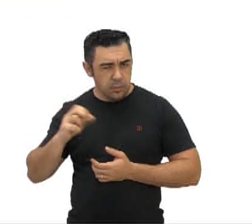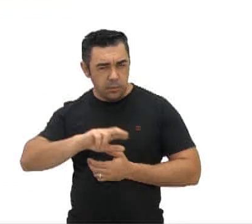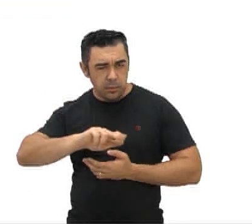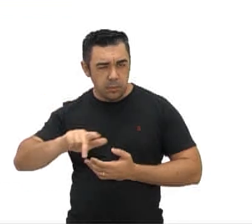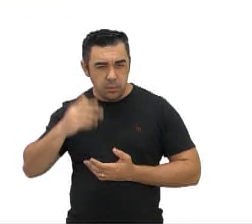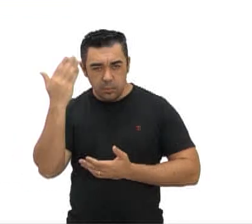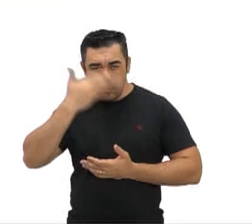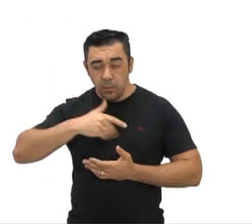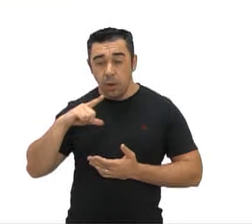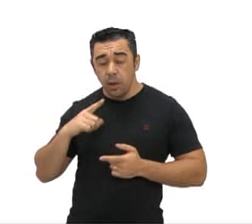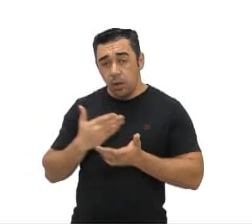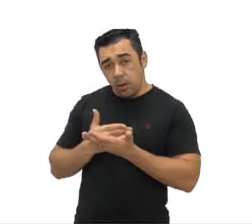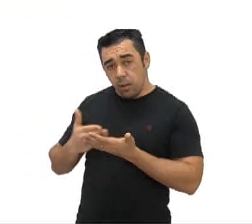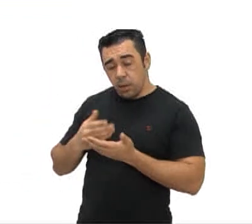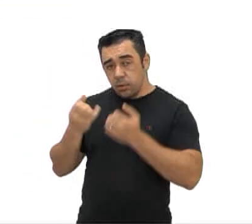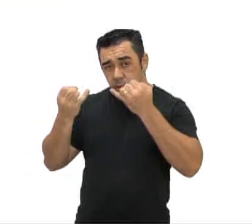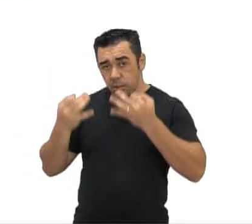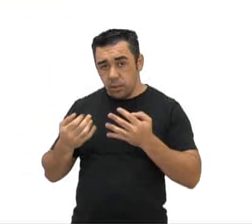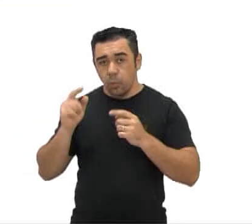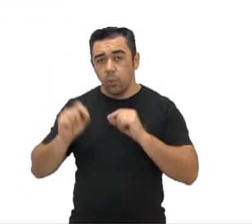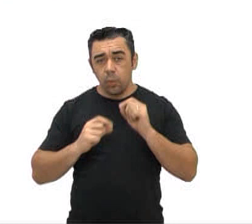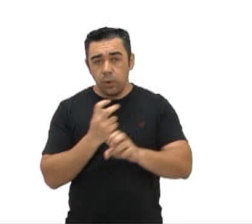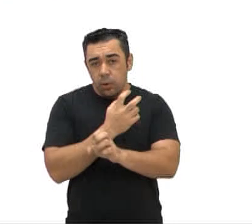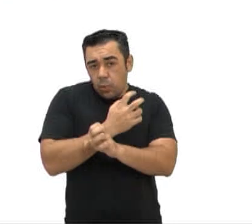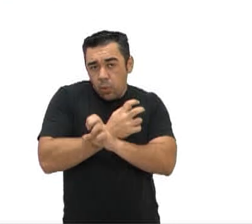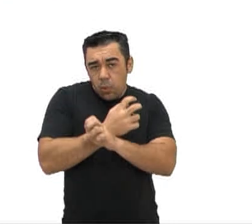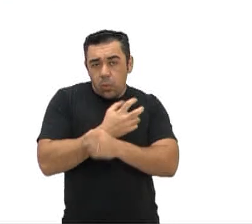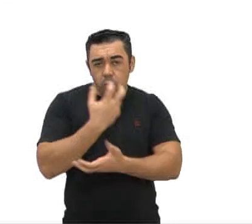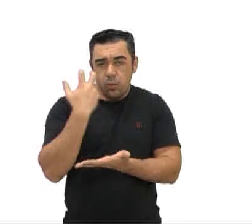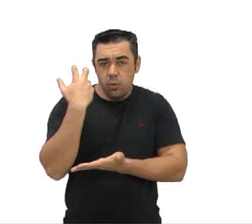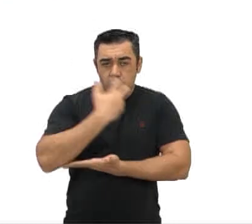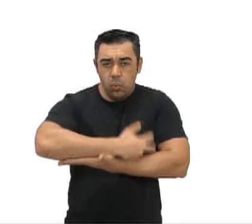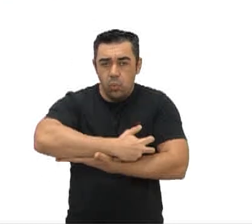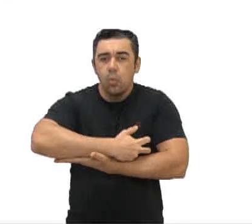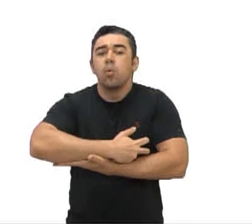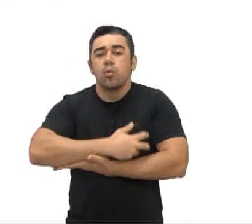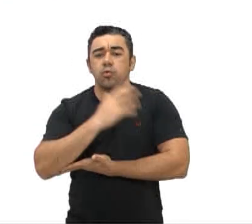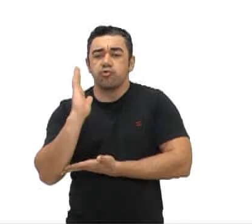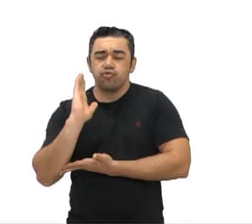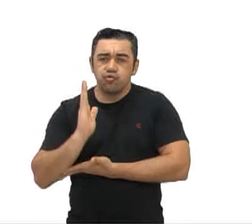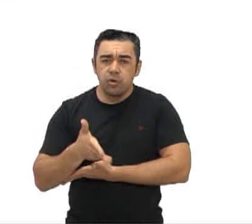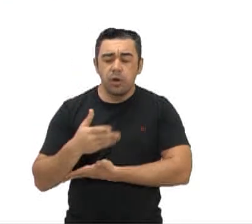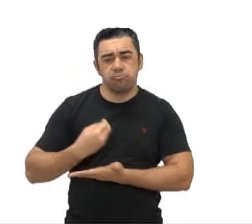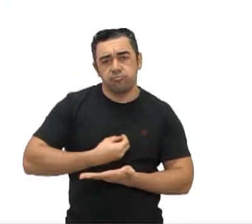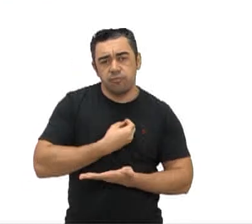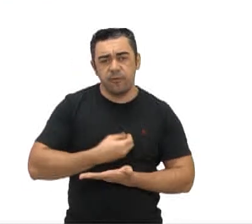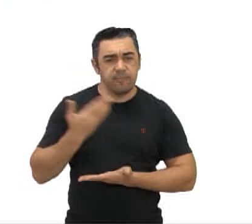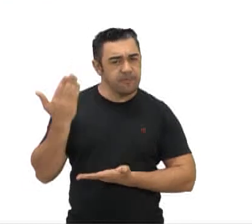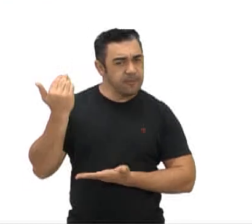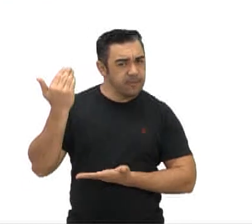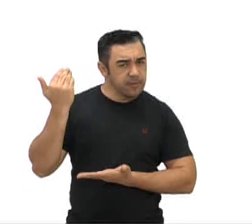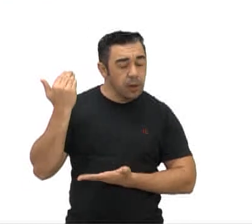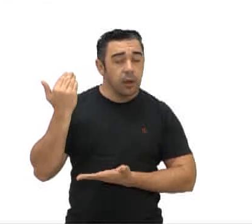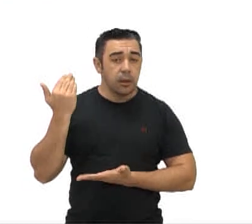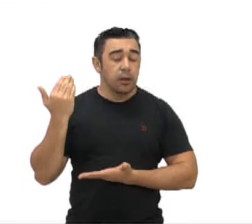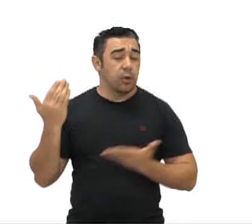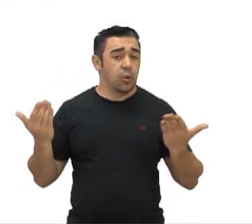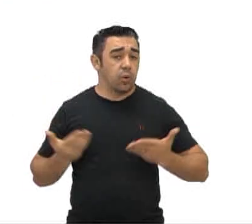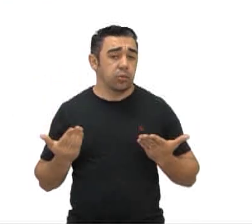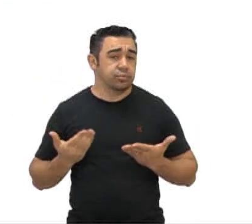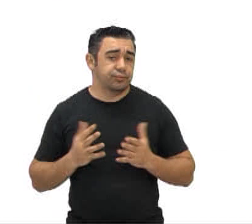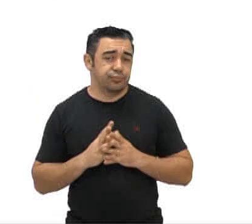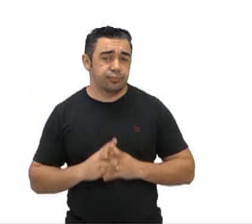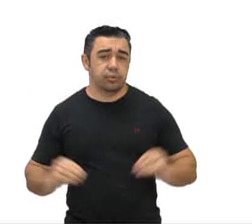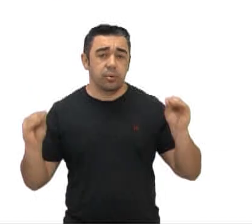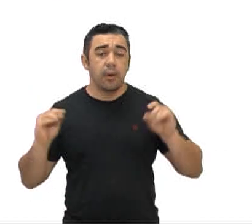começou lá pelos fósseis, mostrando que os fósseis então são evidências de seres que já existiram um dia e hoje não existem mais, mas